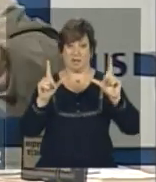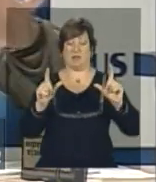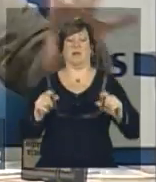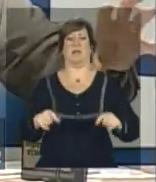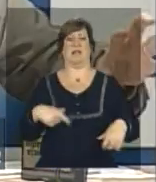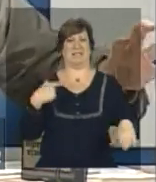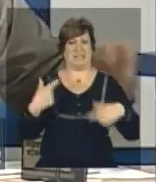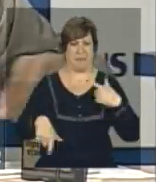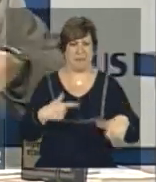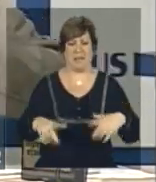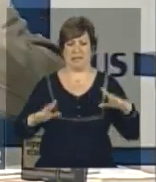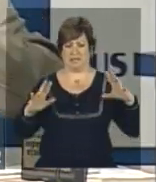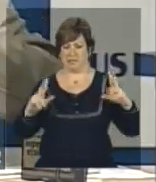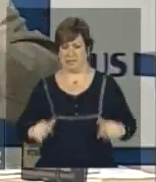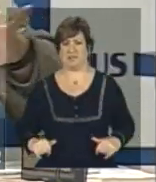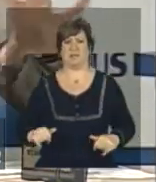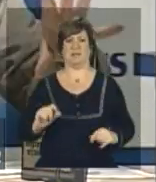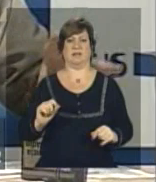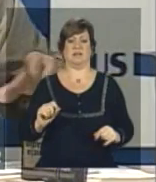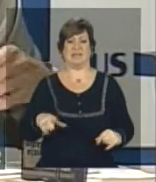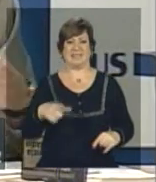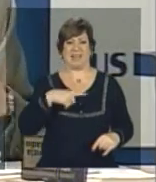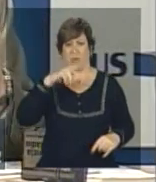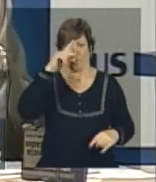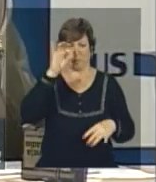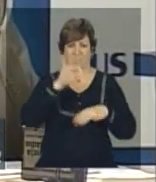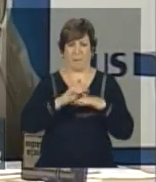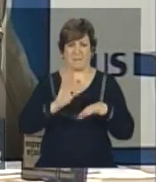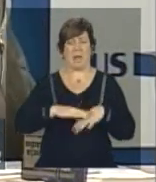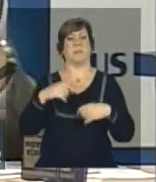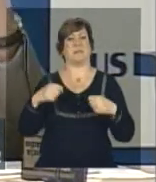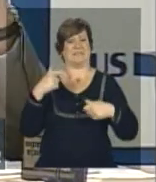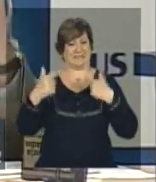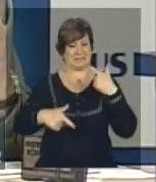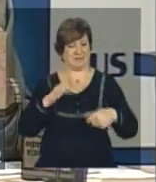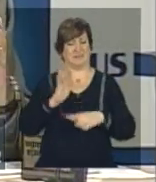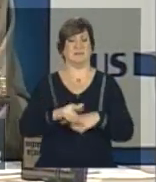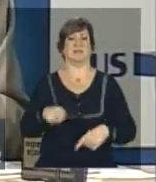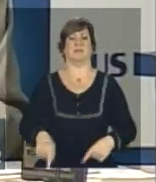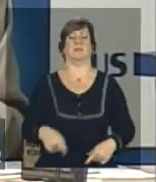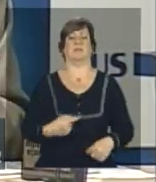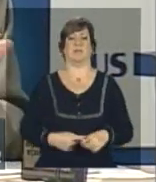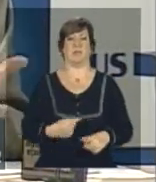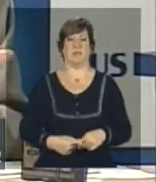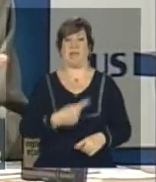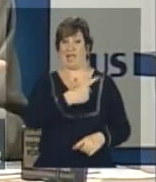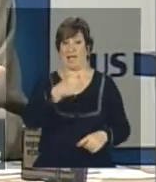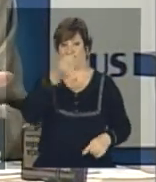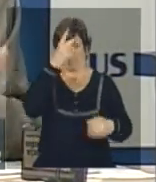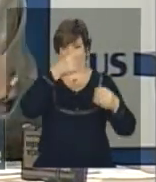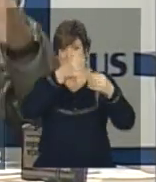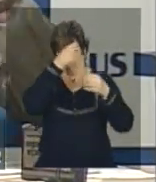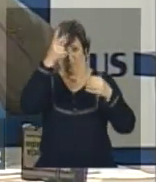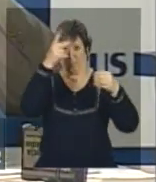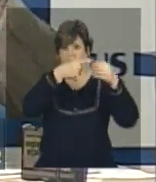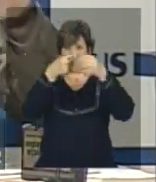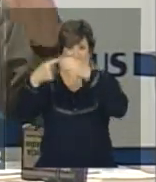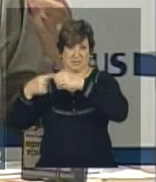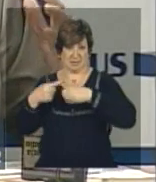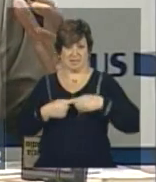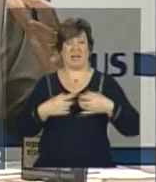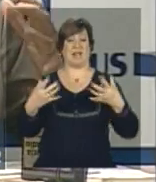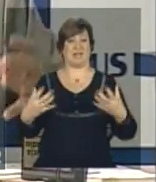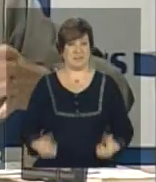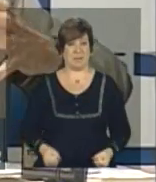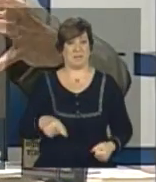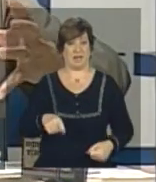concentrar as ações onde tem um índice de infestação maior, porque cada município recebe esse resultado não pela